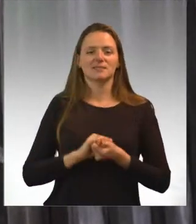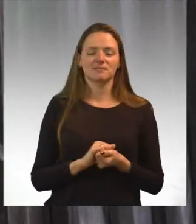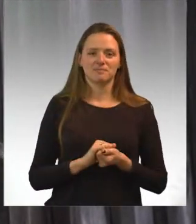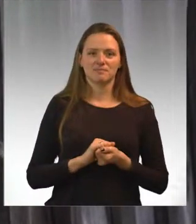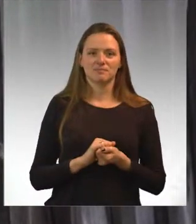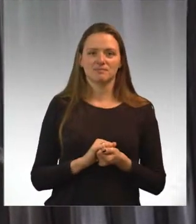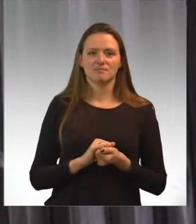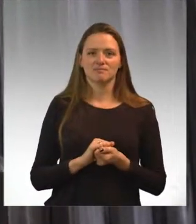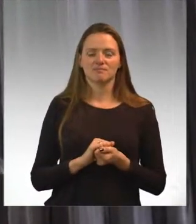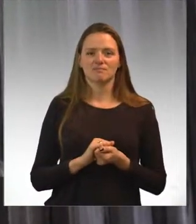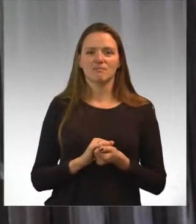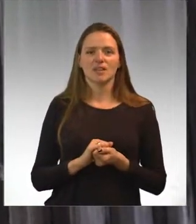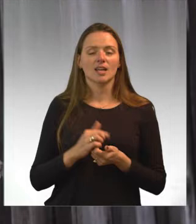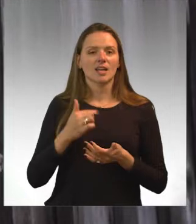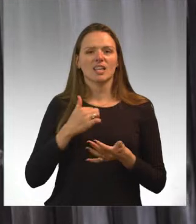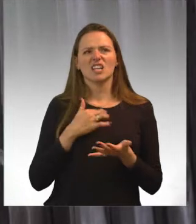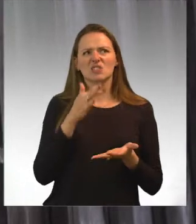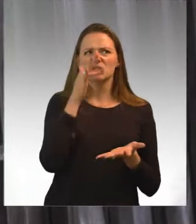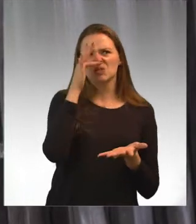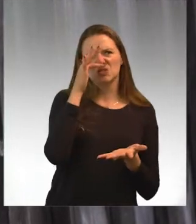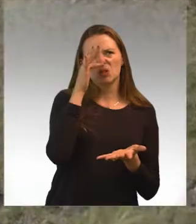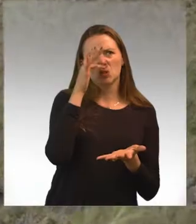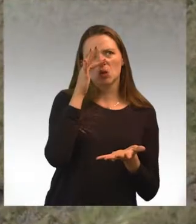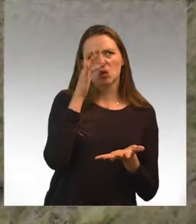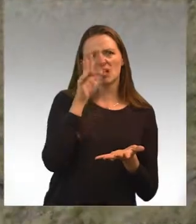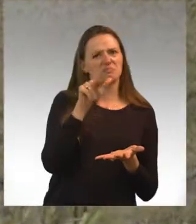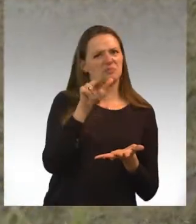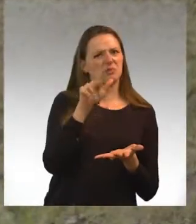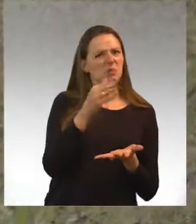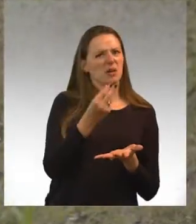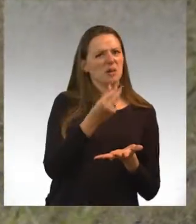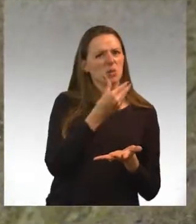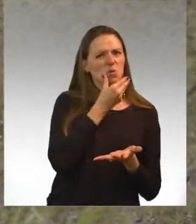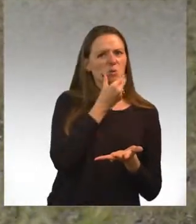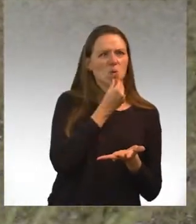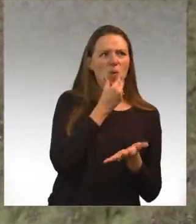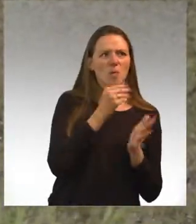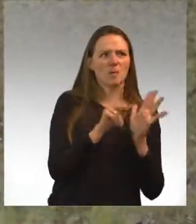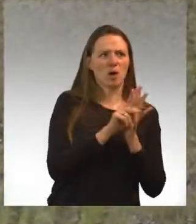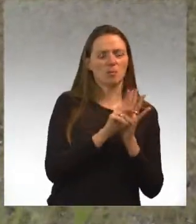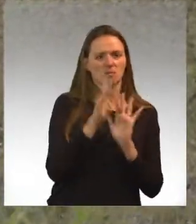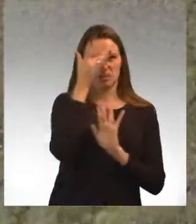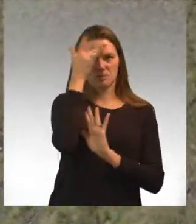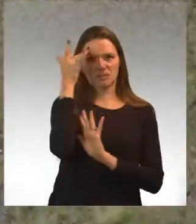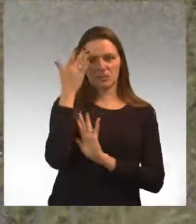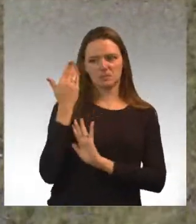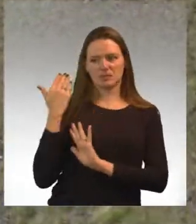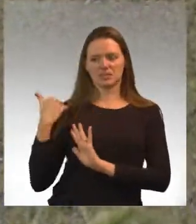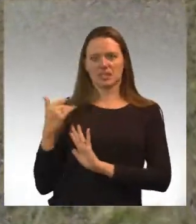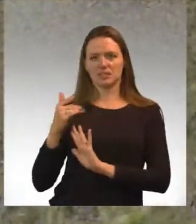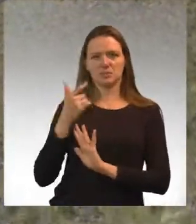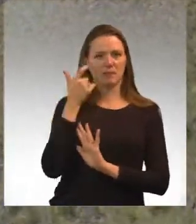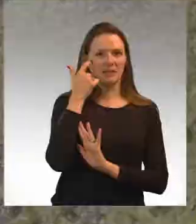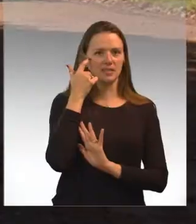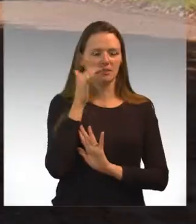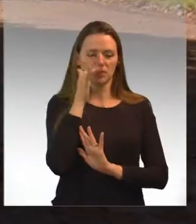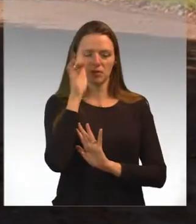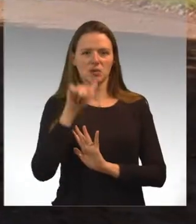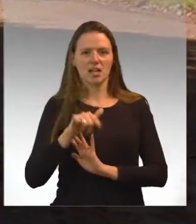E flor nunca foi assim uma coisa muito masculina, né, para o povo antigo, que era cheio de coisas.